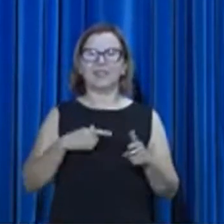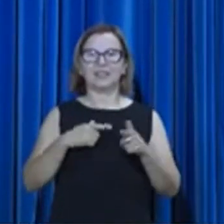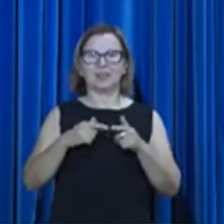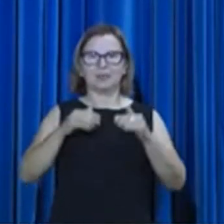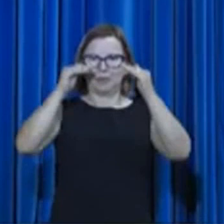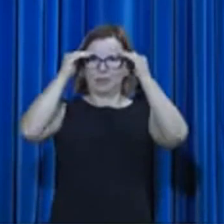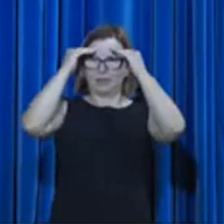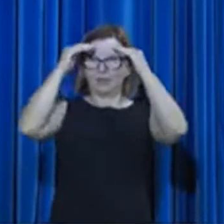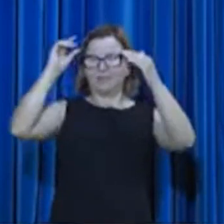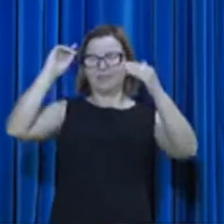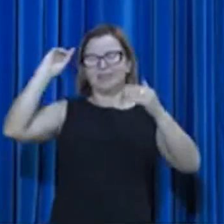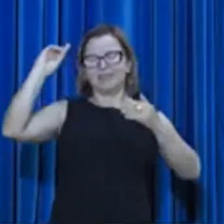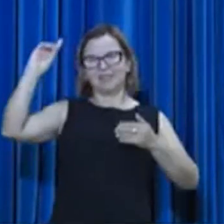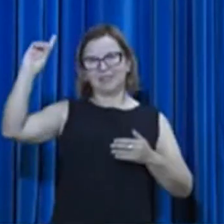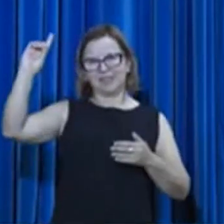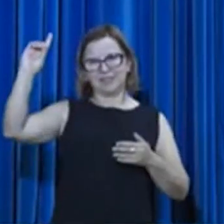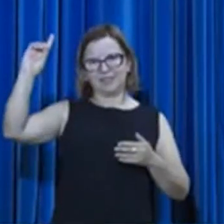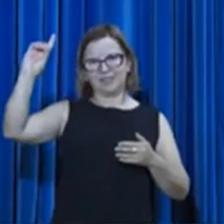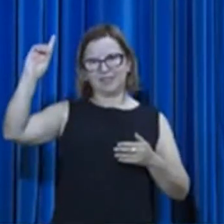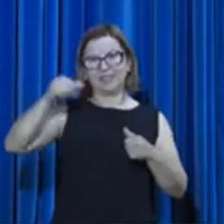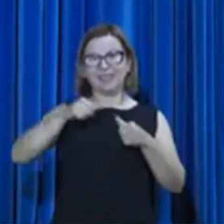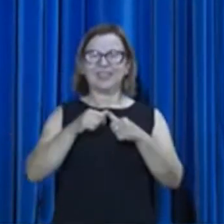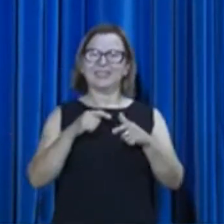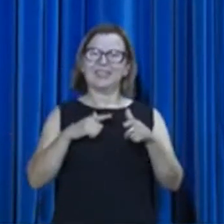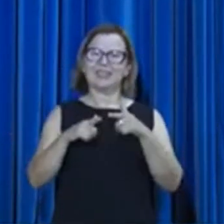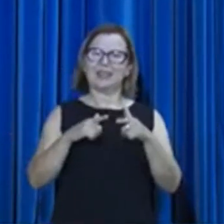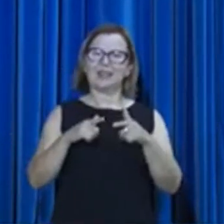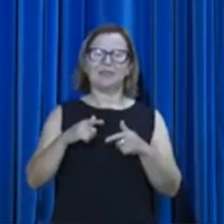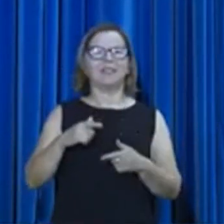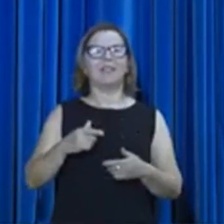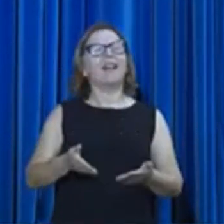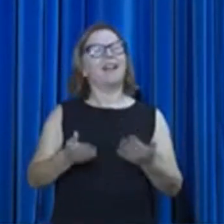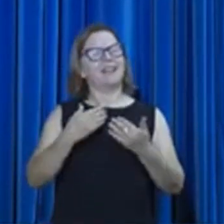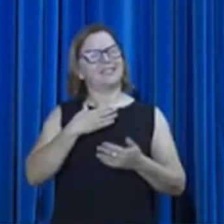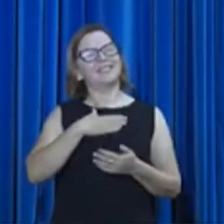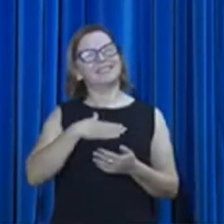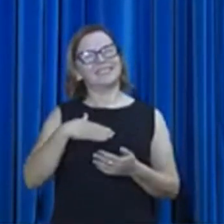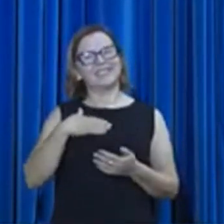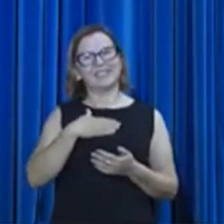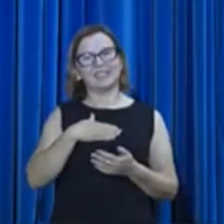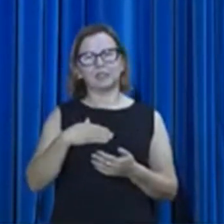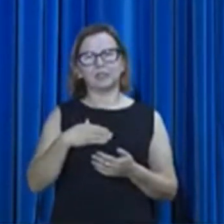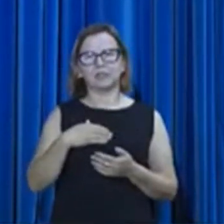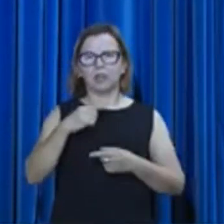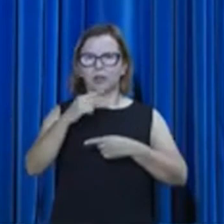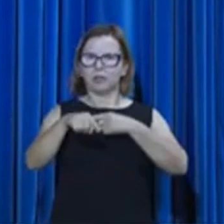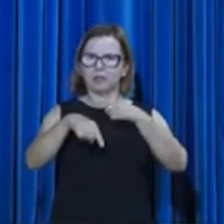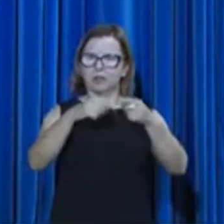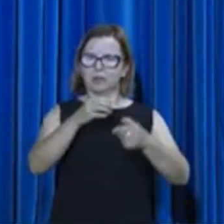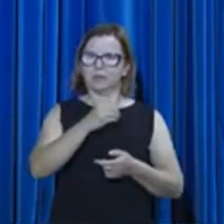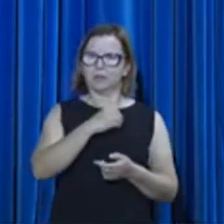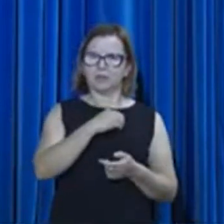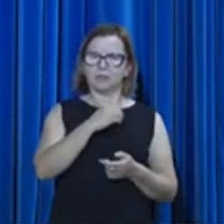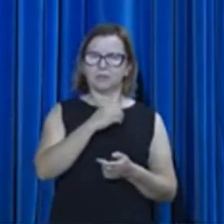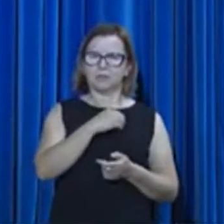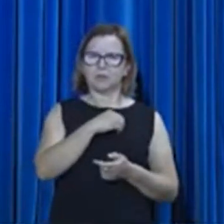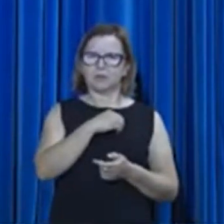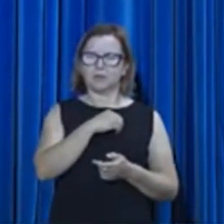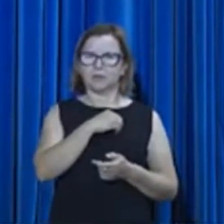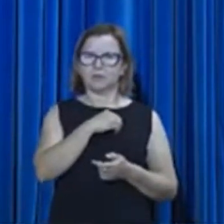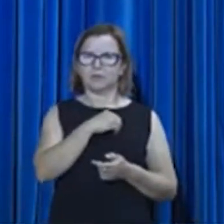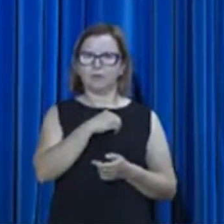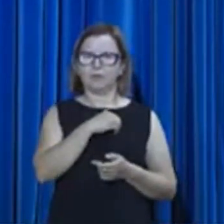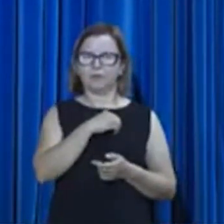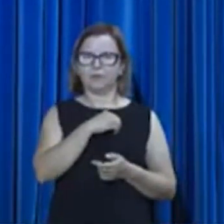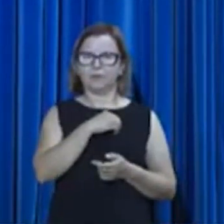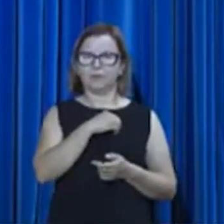submissão a Deus, e esse trabalho era um trabalho prazeroso. Após o pecado, então,